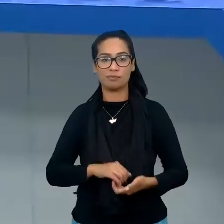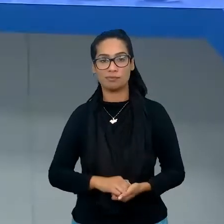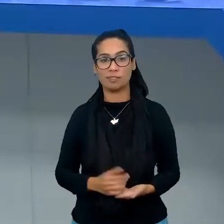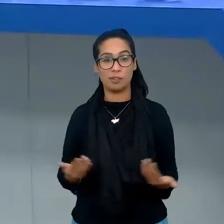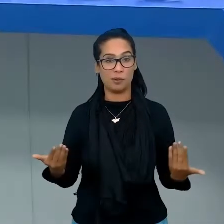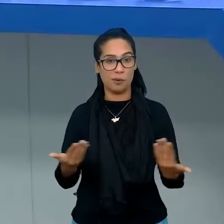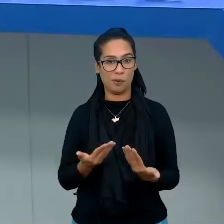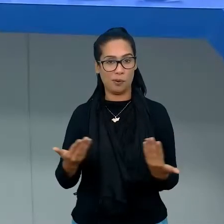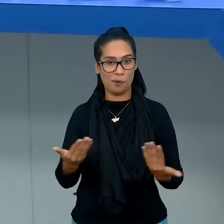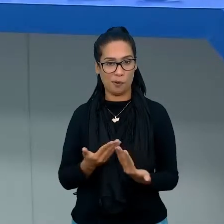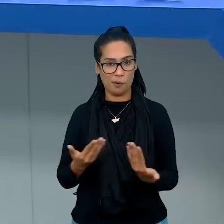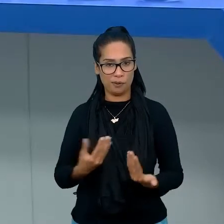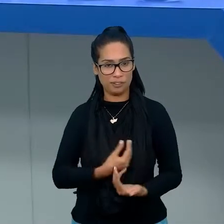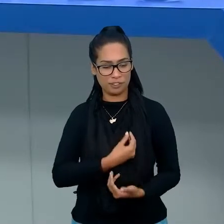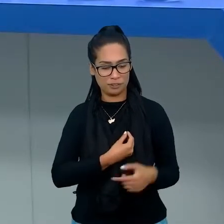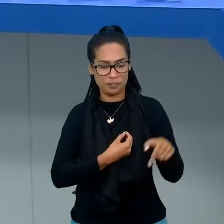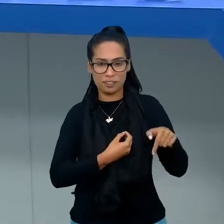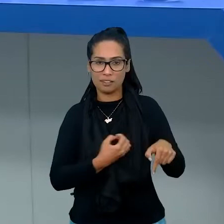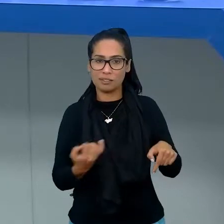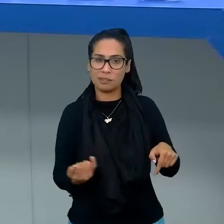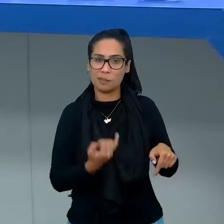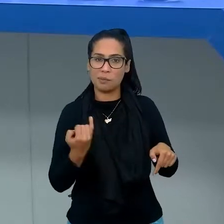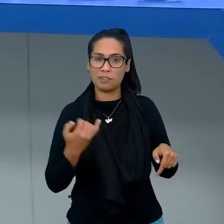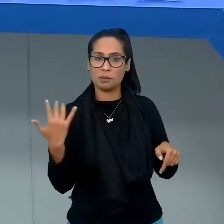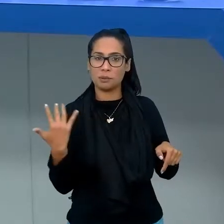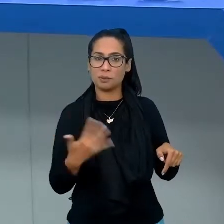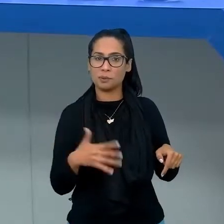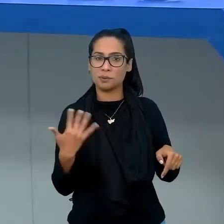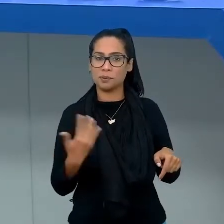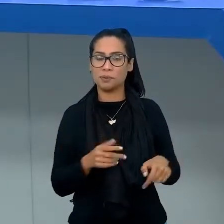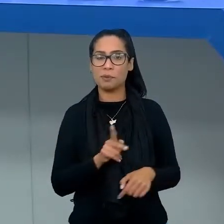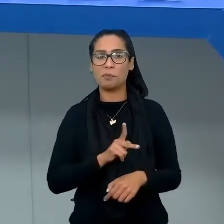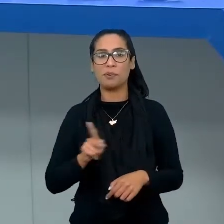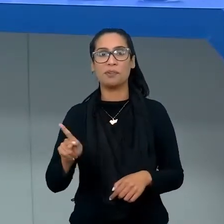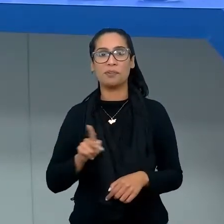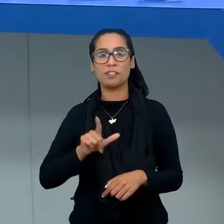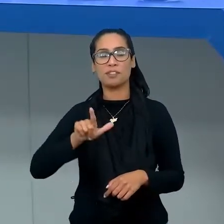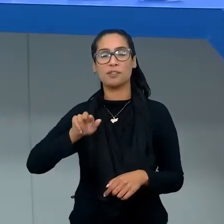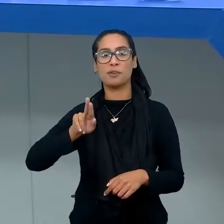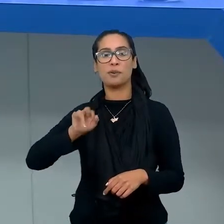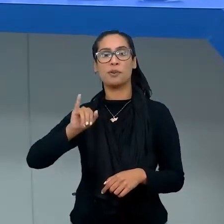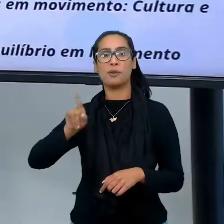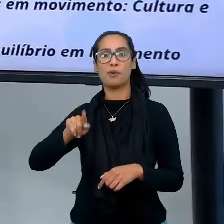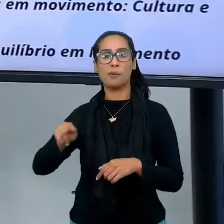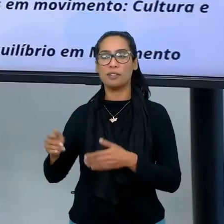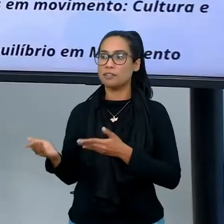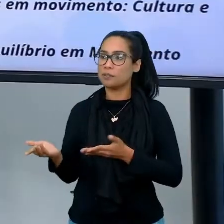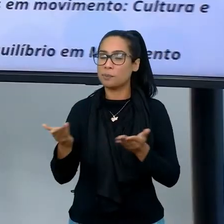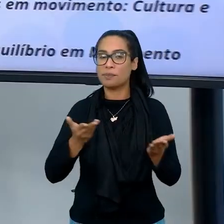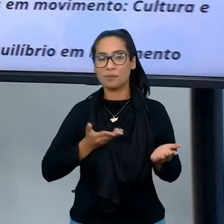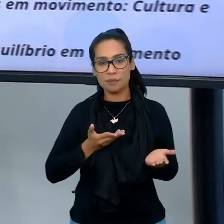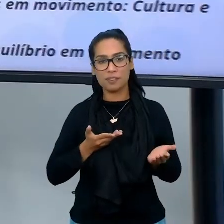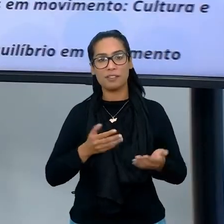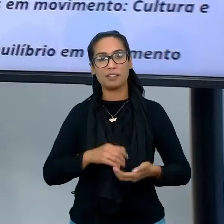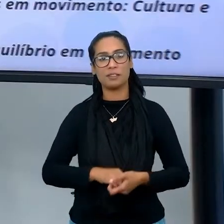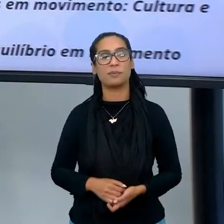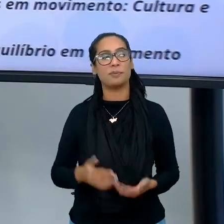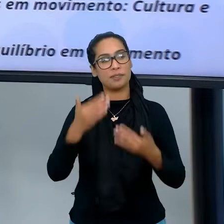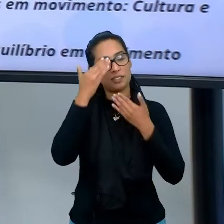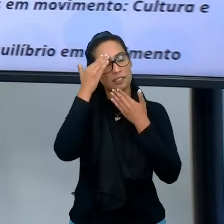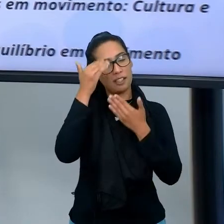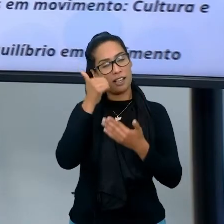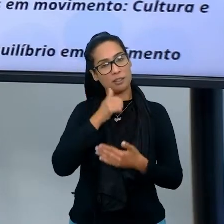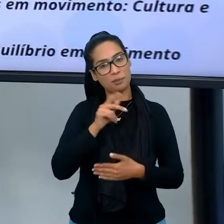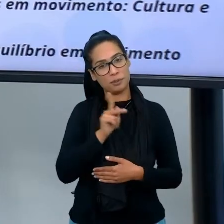nossa aula de hoje, exato, a gente tem um convidado, o professor Luiz, seja muito bem-vindo. Obrigado,